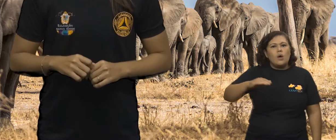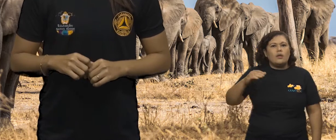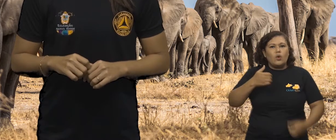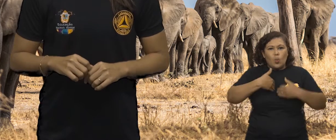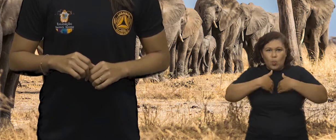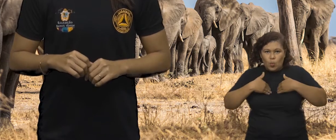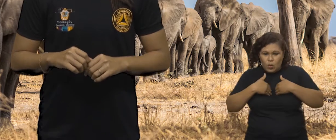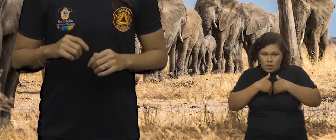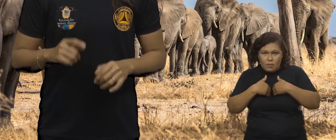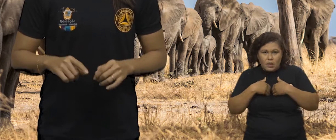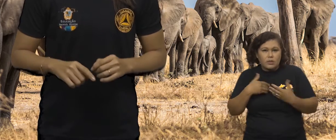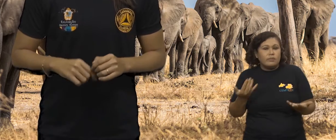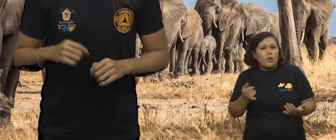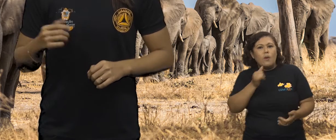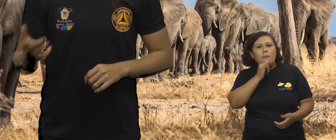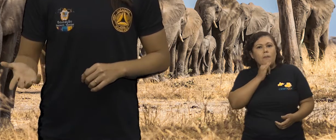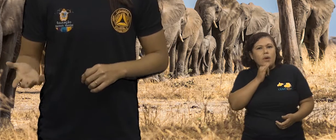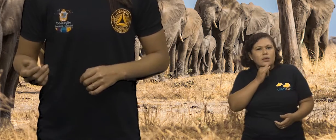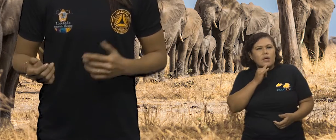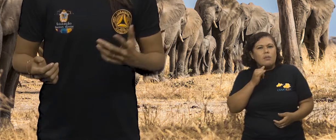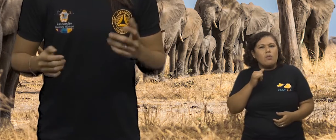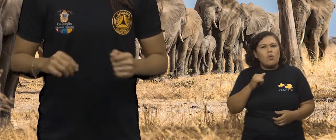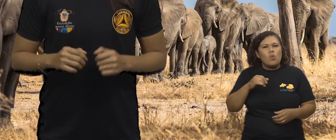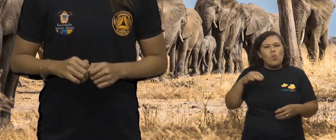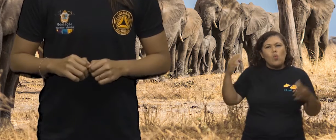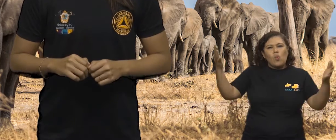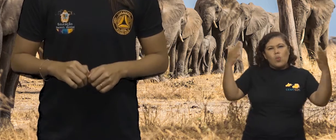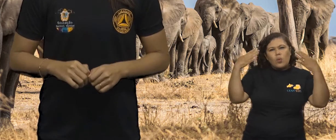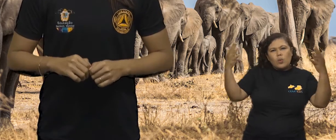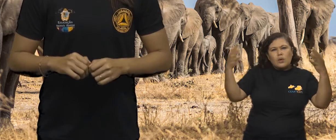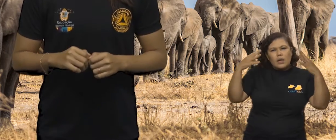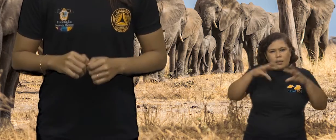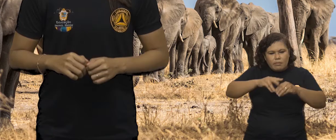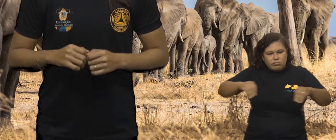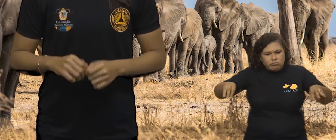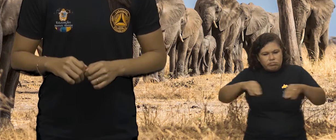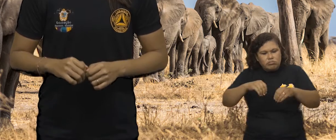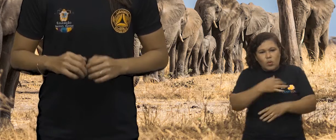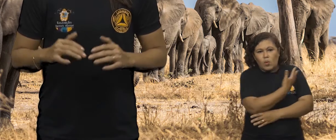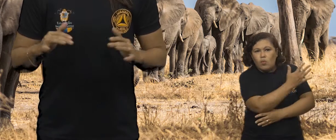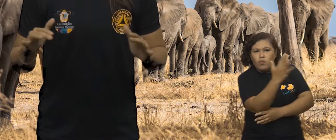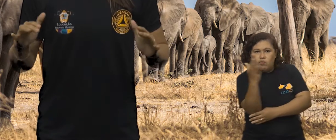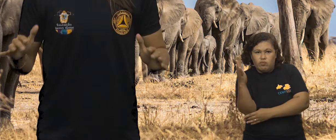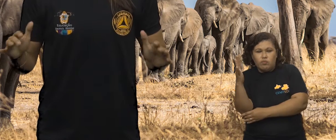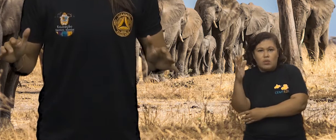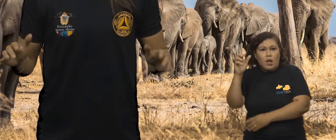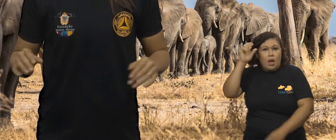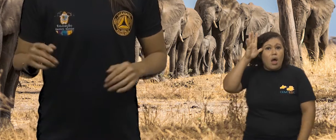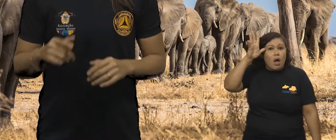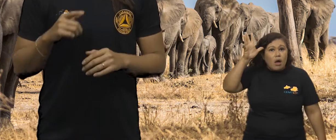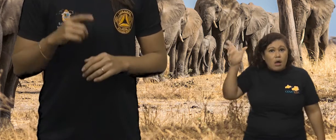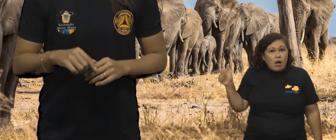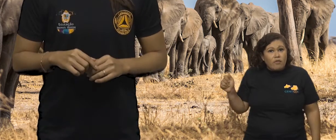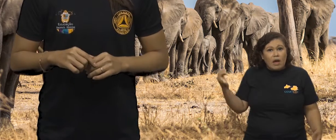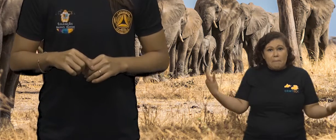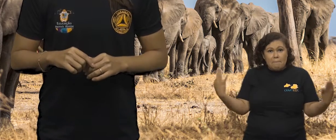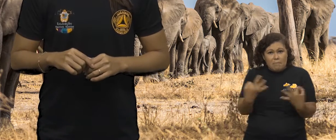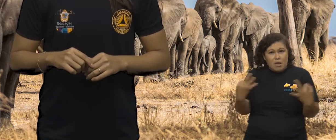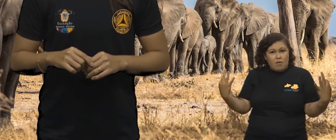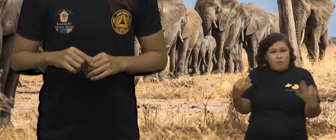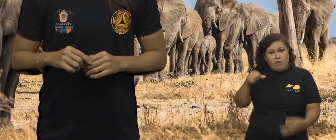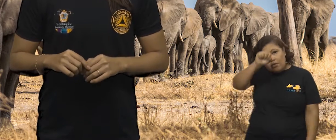na África, por causa do clima, do solo e das vegetações. O continente africano é a casa perfeita para os